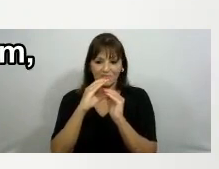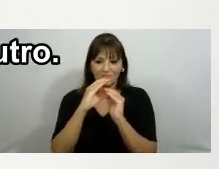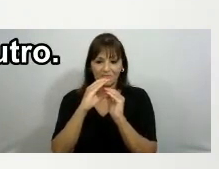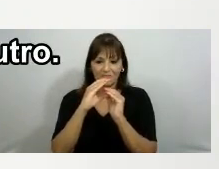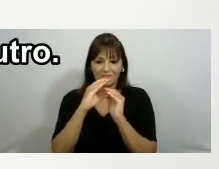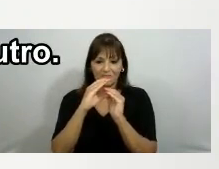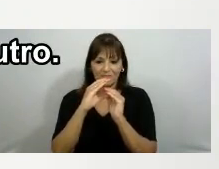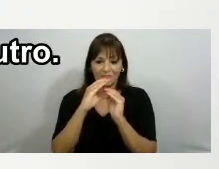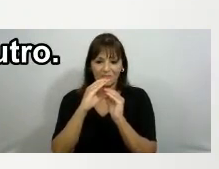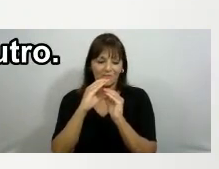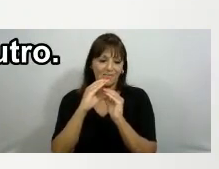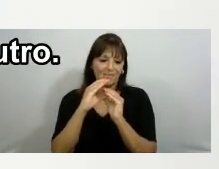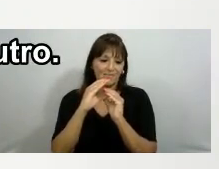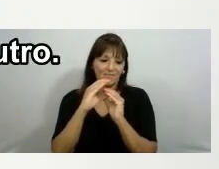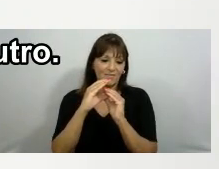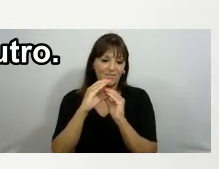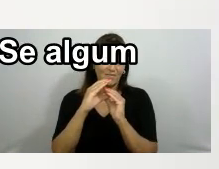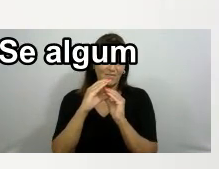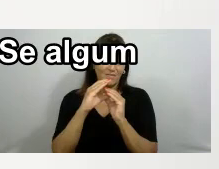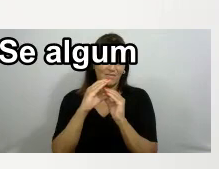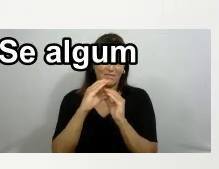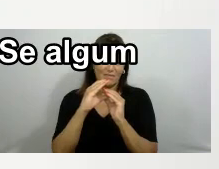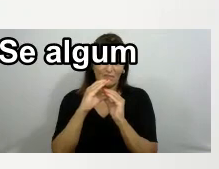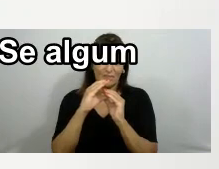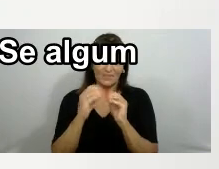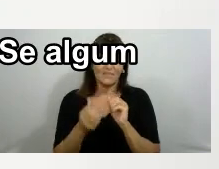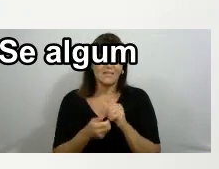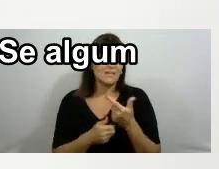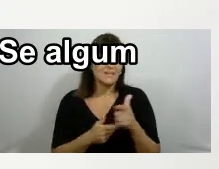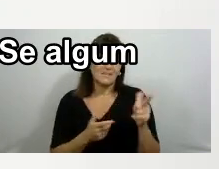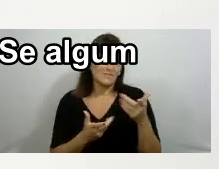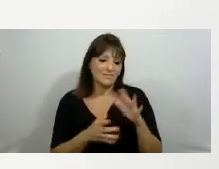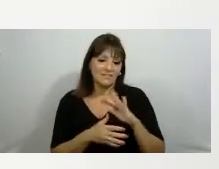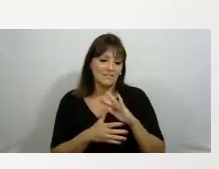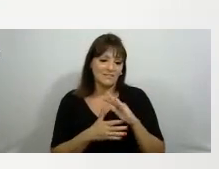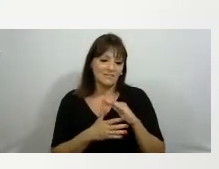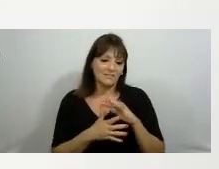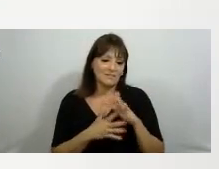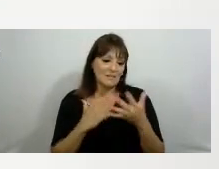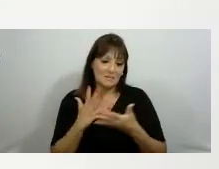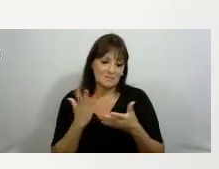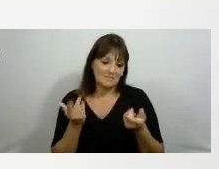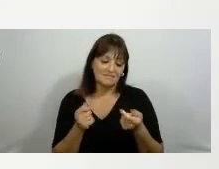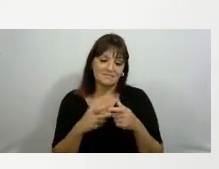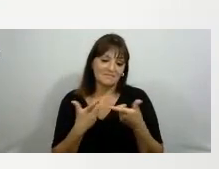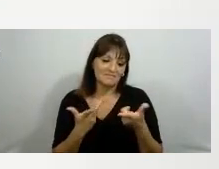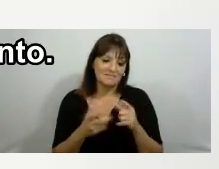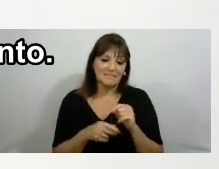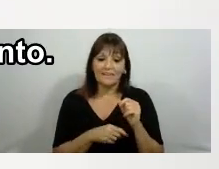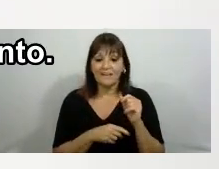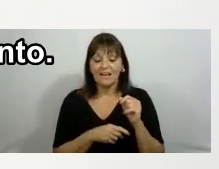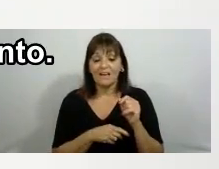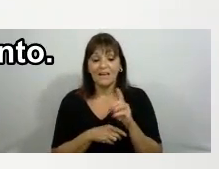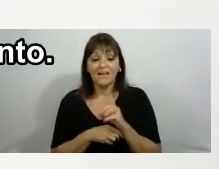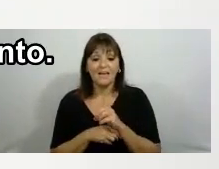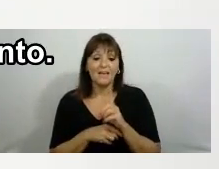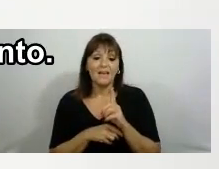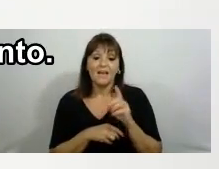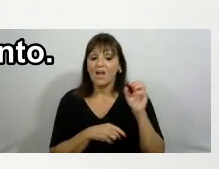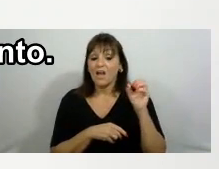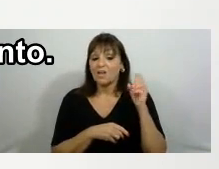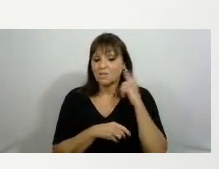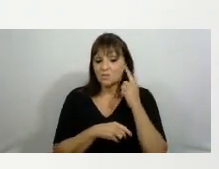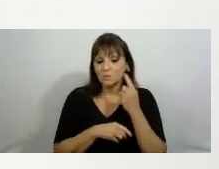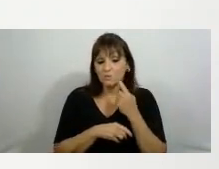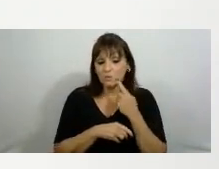eles assim, mas sem encostar um no outro. Eu não tenho sinal de Libras, tá? Se algum PCD auditivo quiser me batizar, tô por